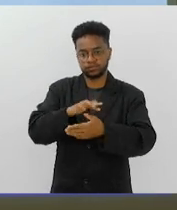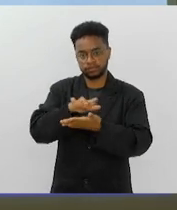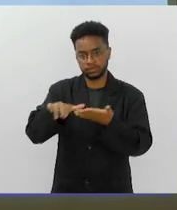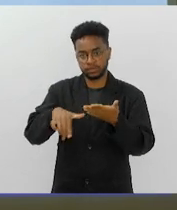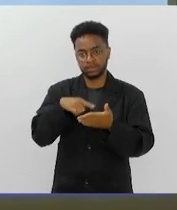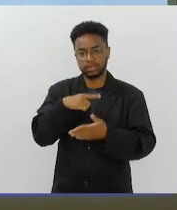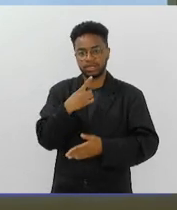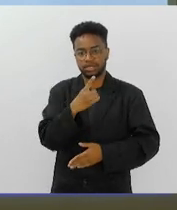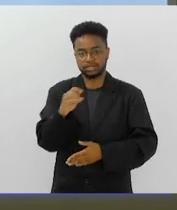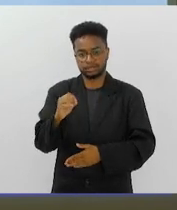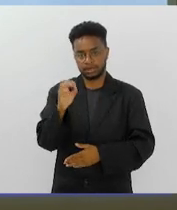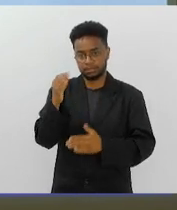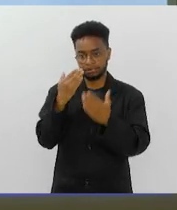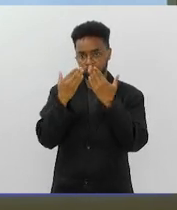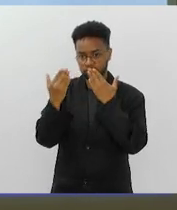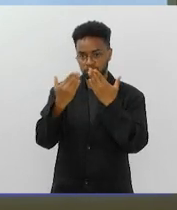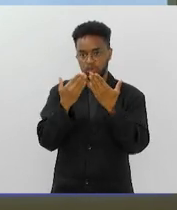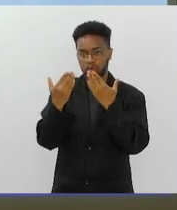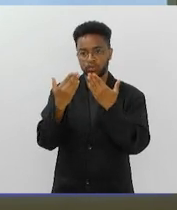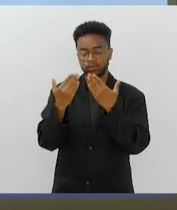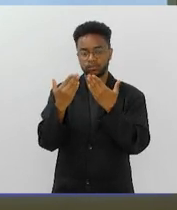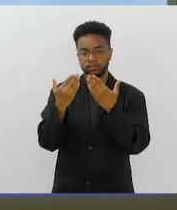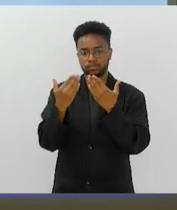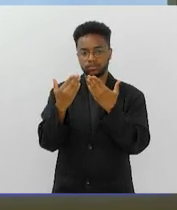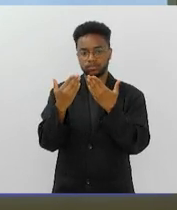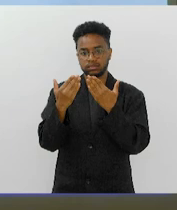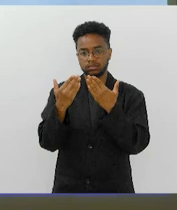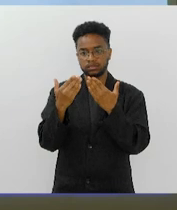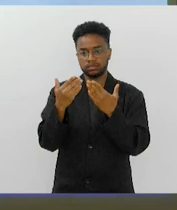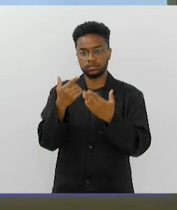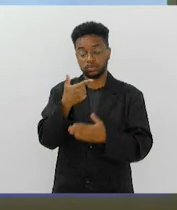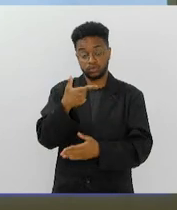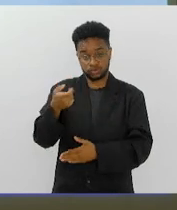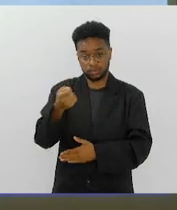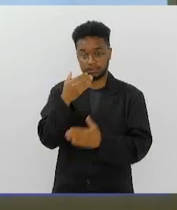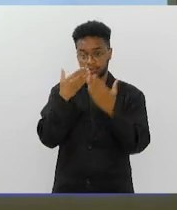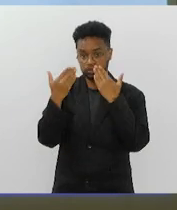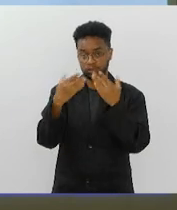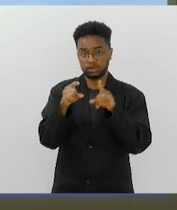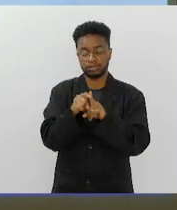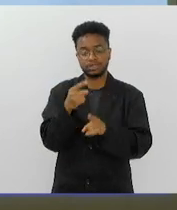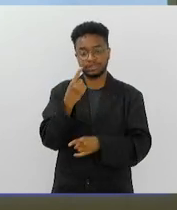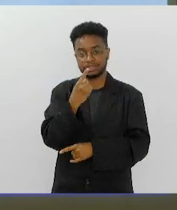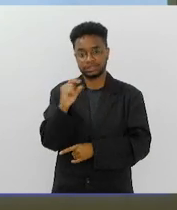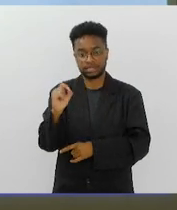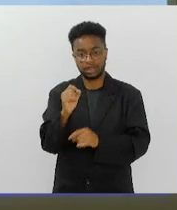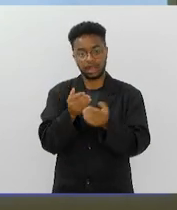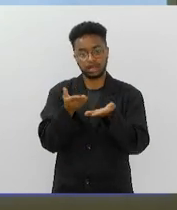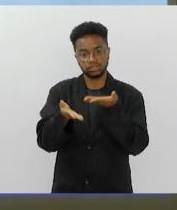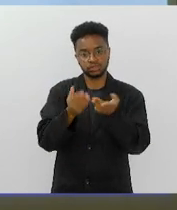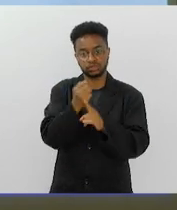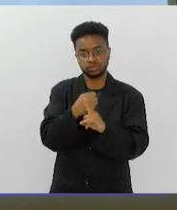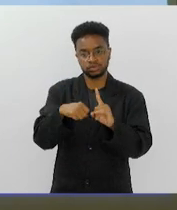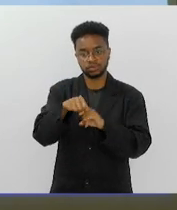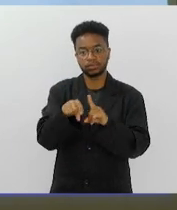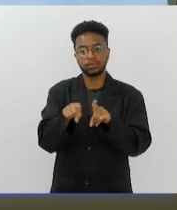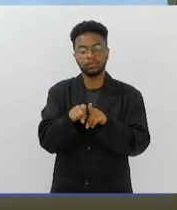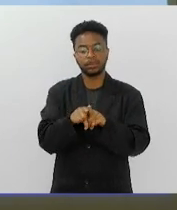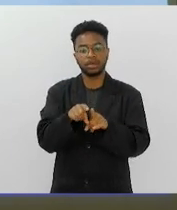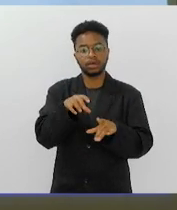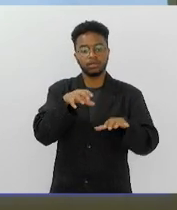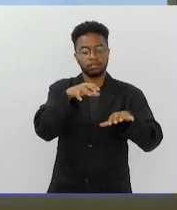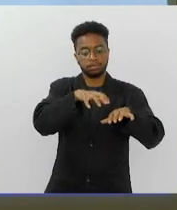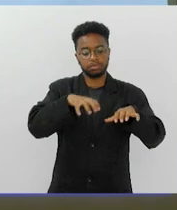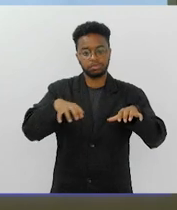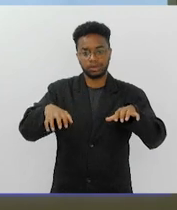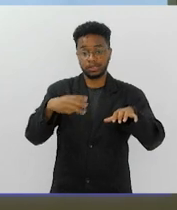100 psicólogos e 200 psicólogos e 100 assistentes sociais, nos nossos 32 núcleos